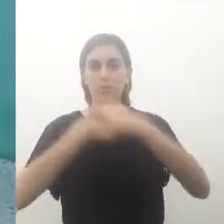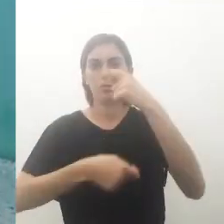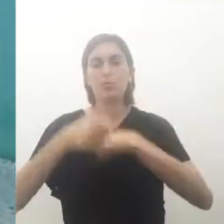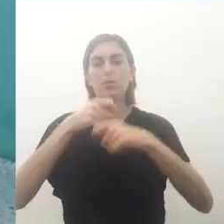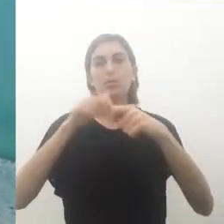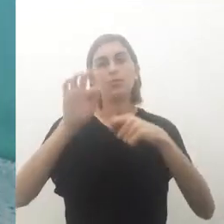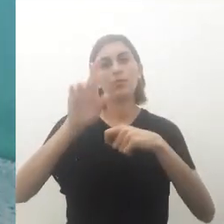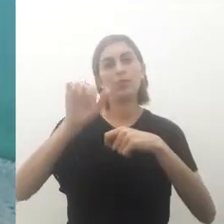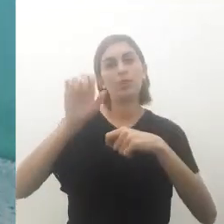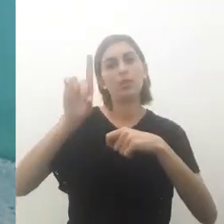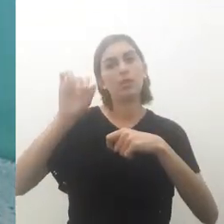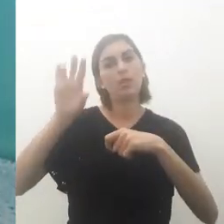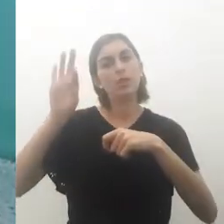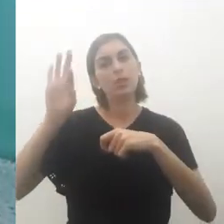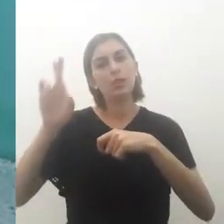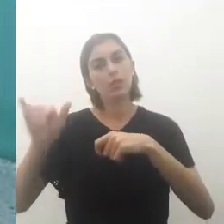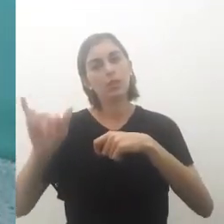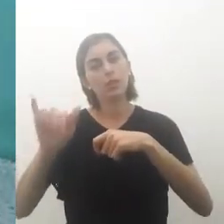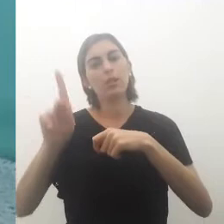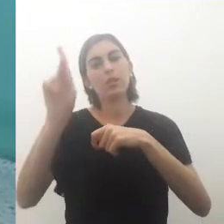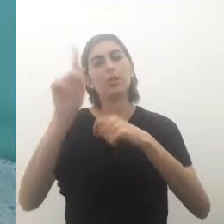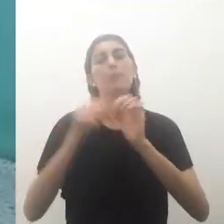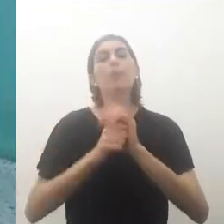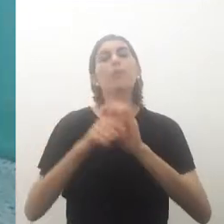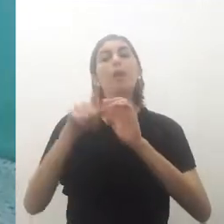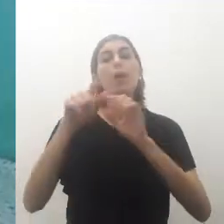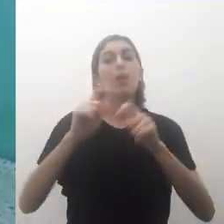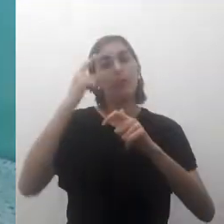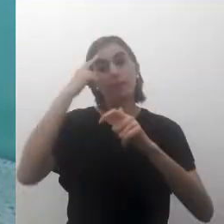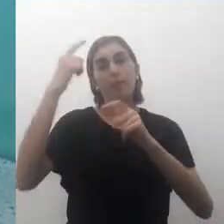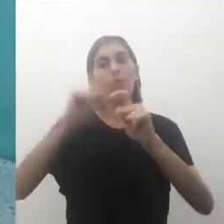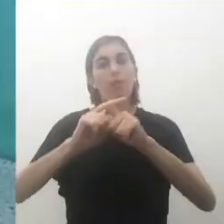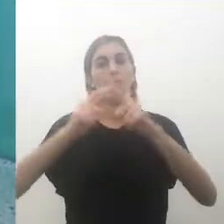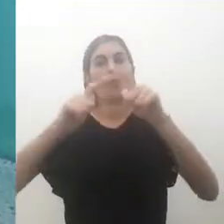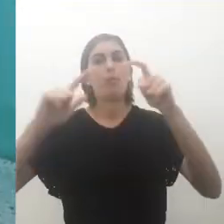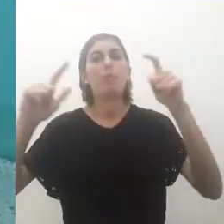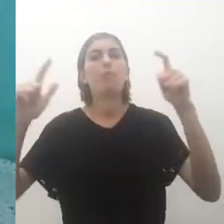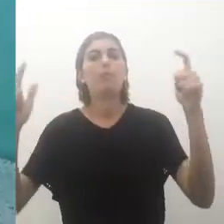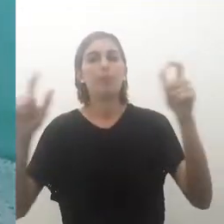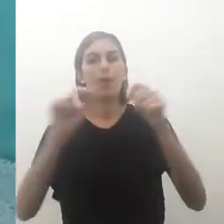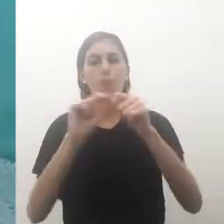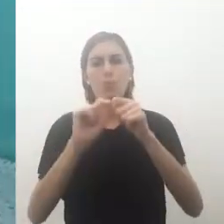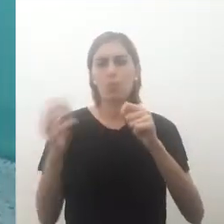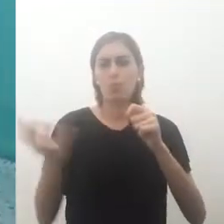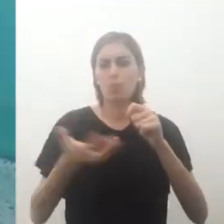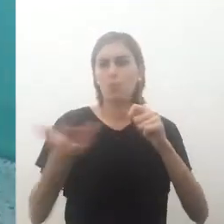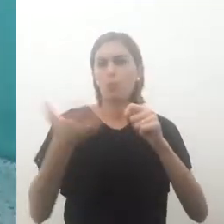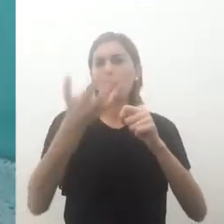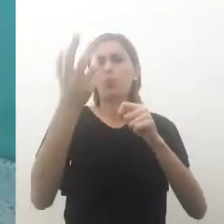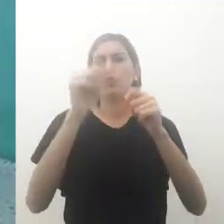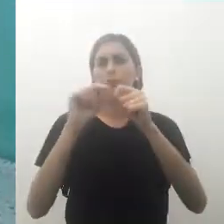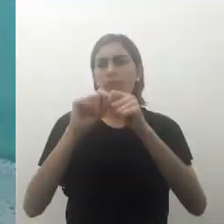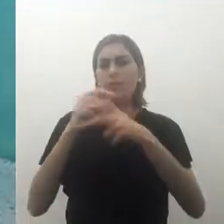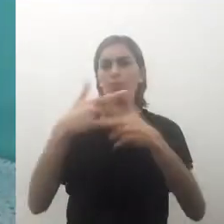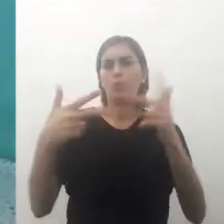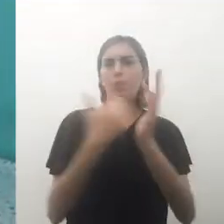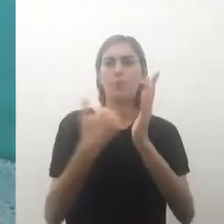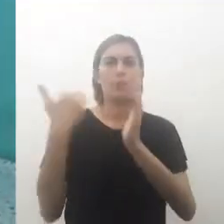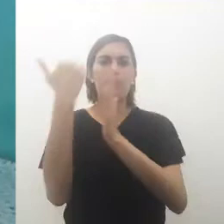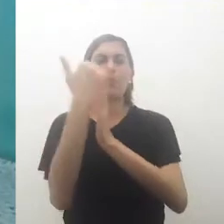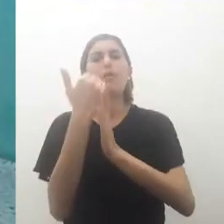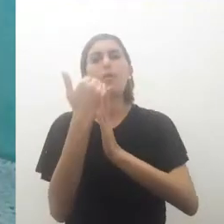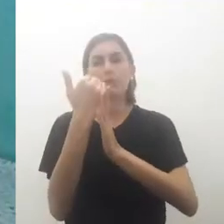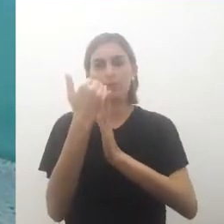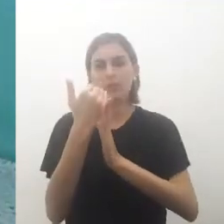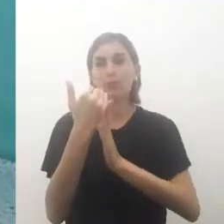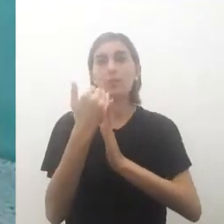administração científica de Frederick Taylor, ela tinha a ideia de aumentar a produtividade e a